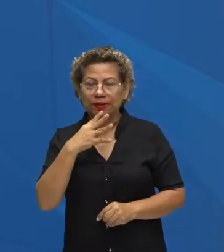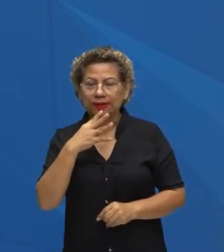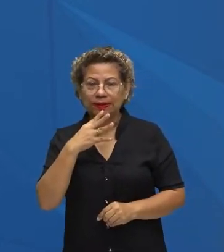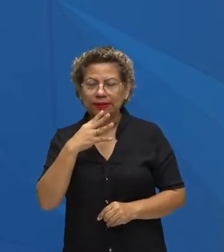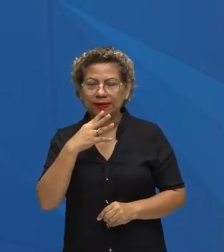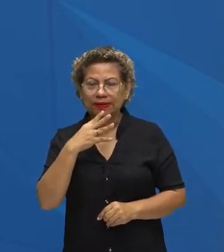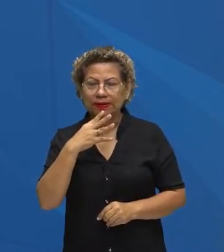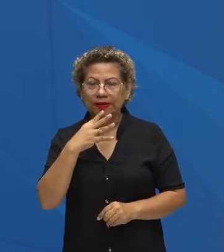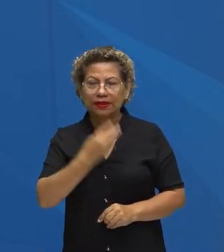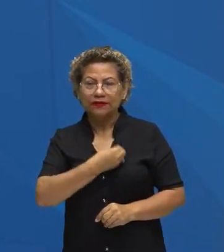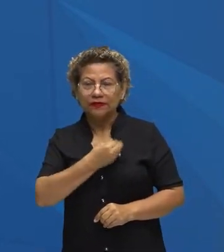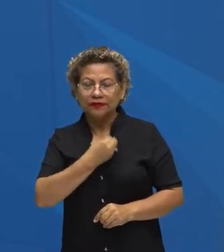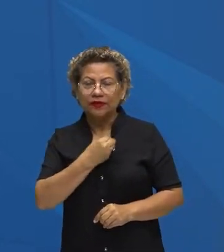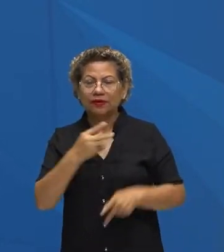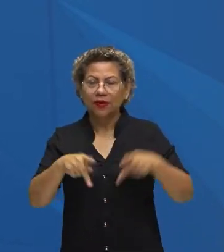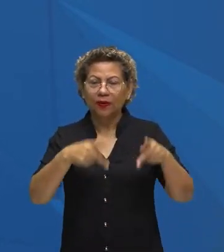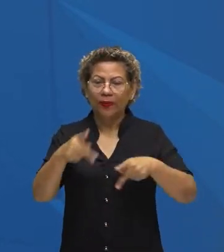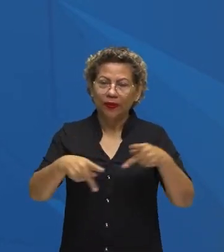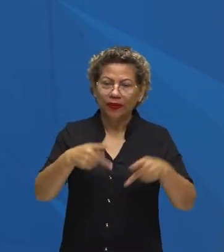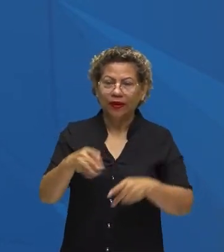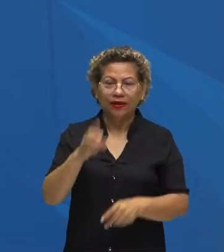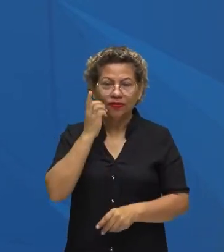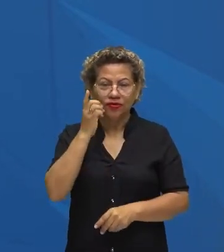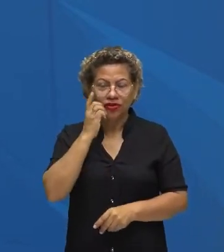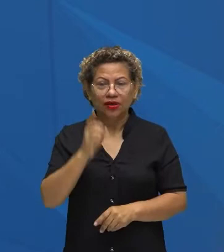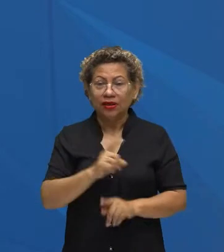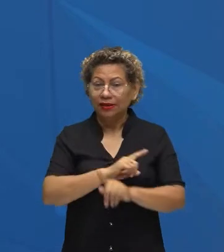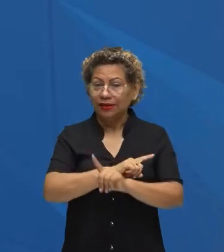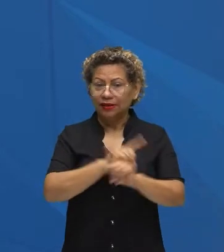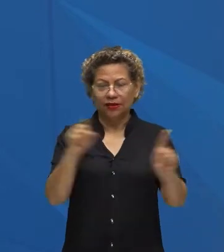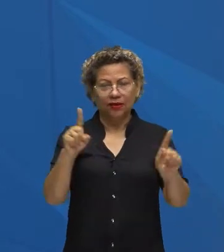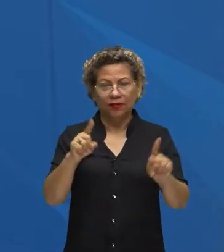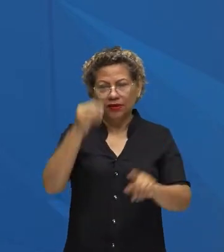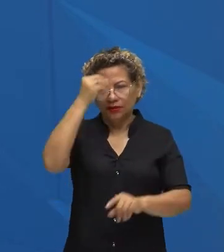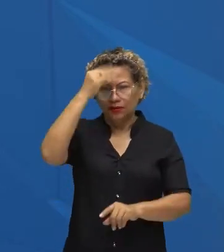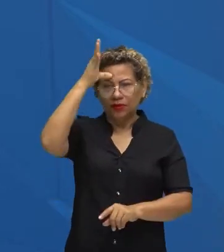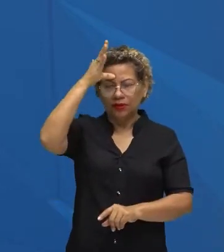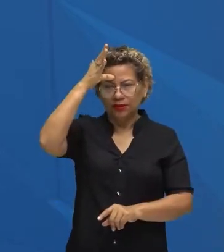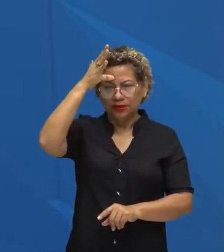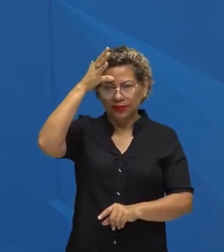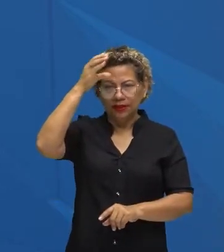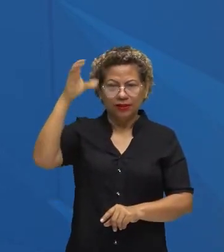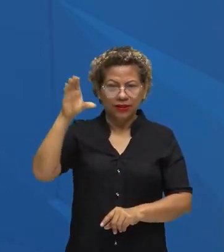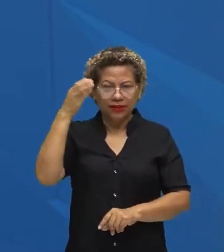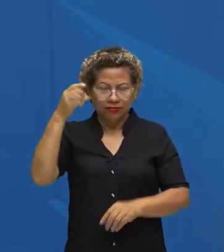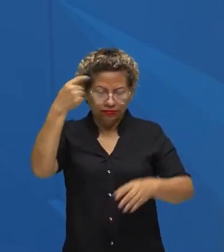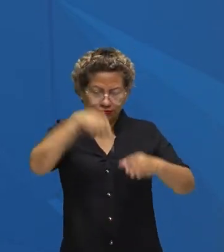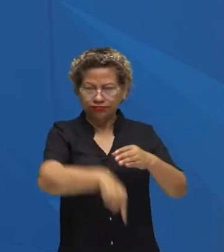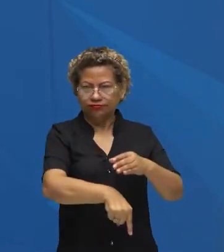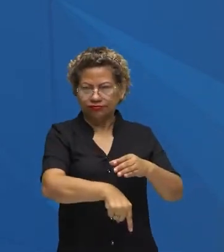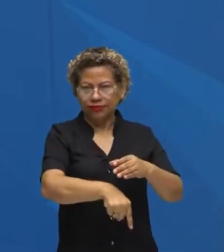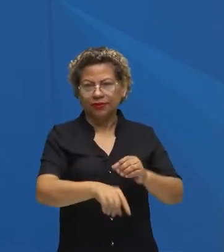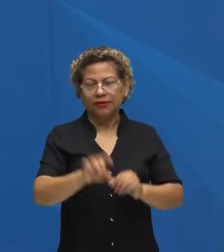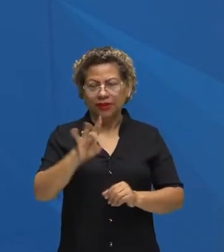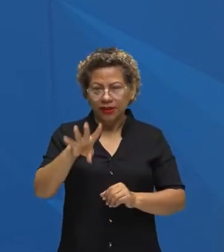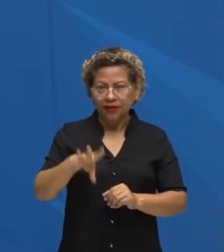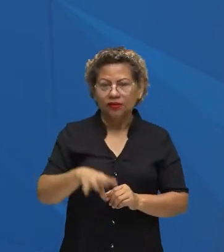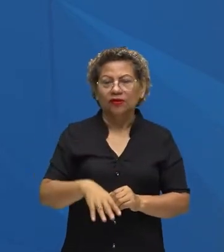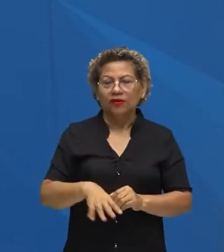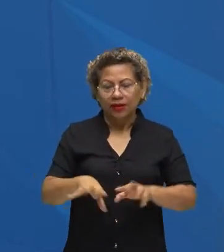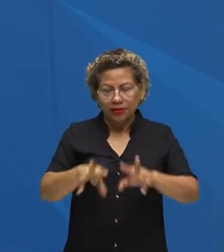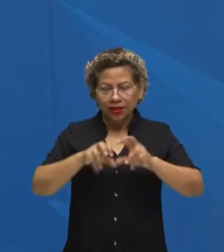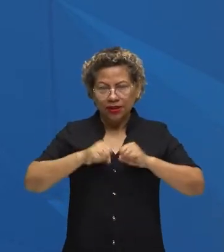que necessariamente traz ali essa questão, né, popular, que é passado, que é aprendido, que não tem